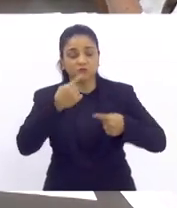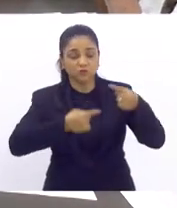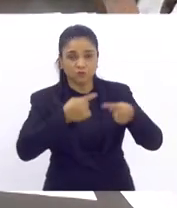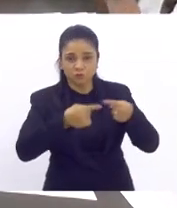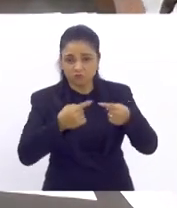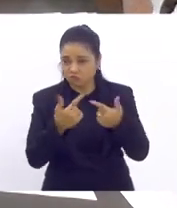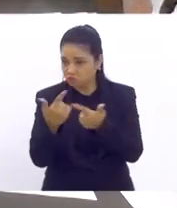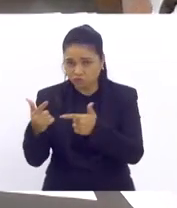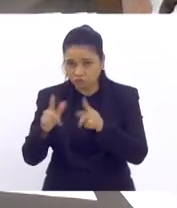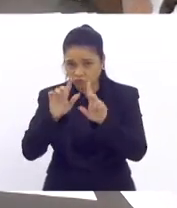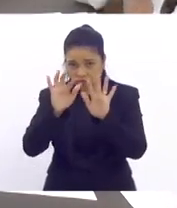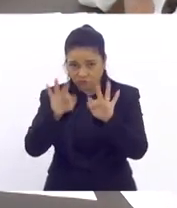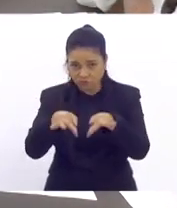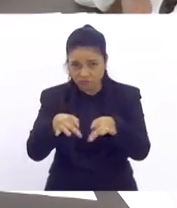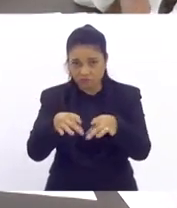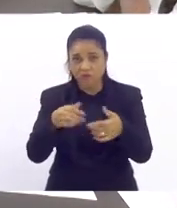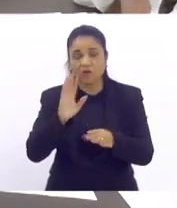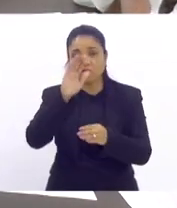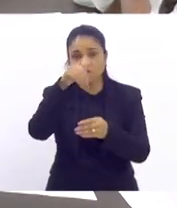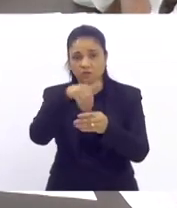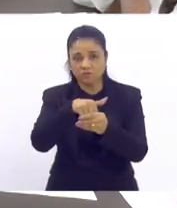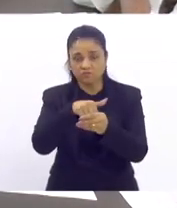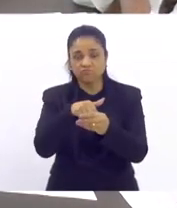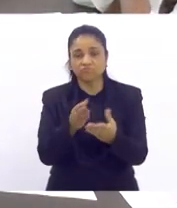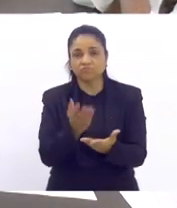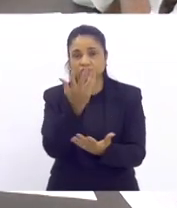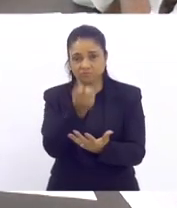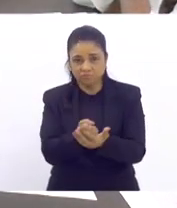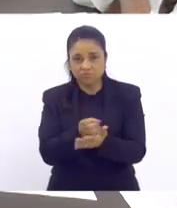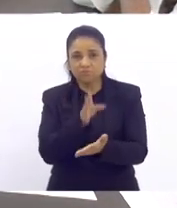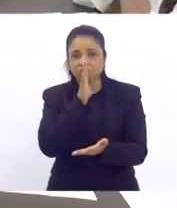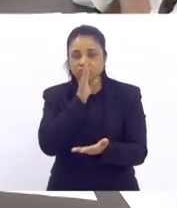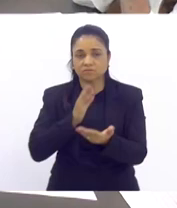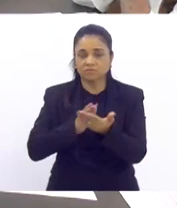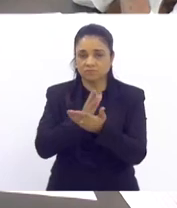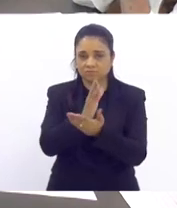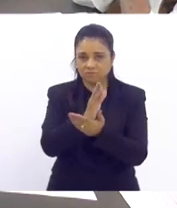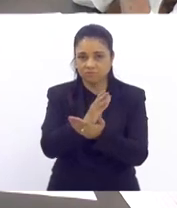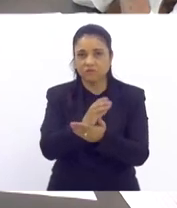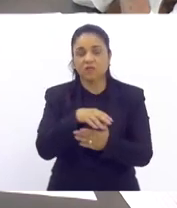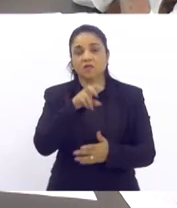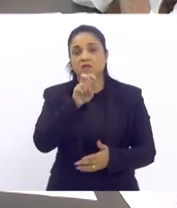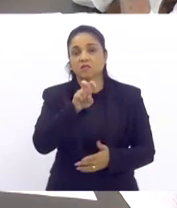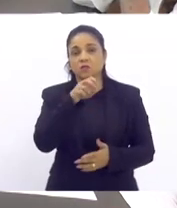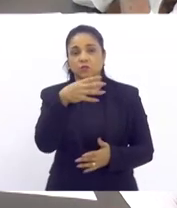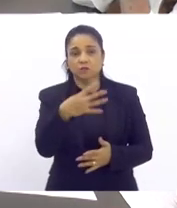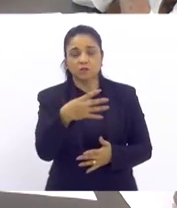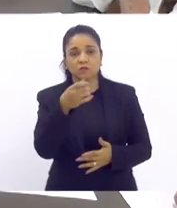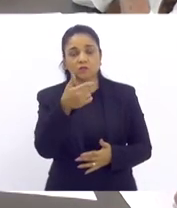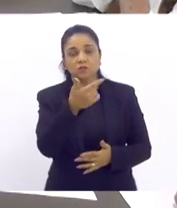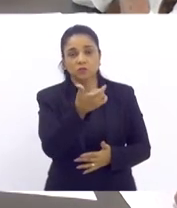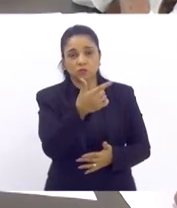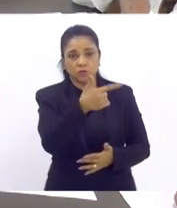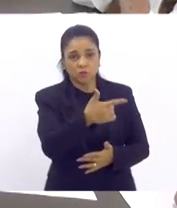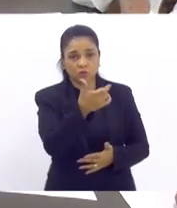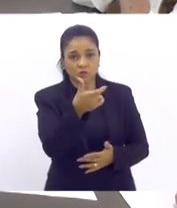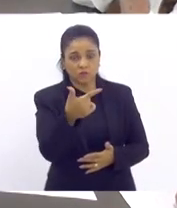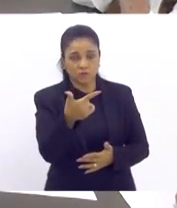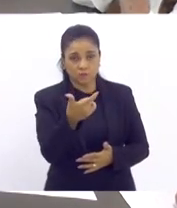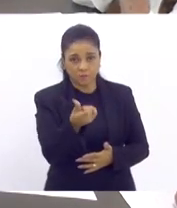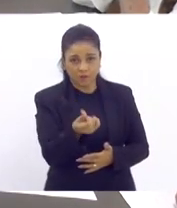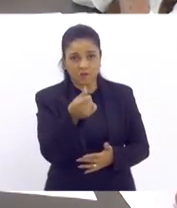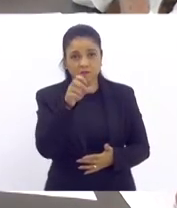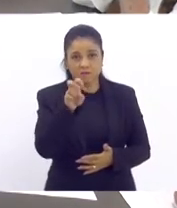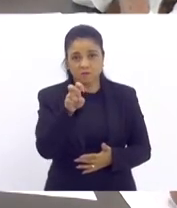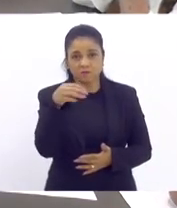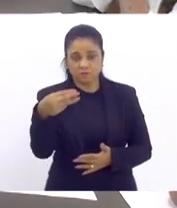não havendo Quem Queira discutir encerrar a discussão e votação seja que a própria irmã estão aprovados 53 da pauta é o 256 de 23 de autoria da deputada Dani Balbi